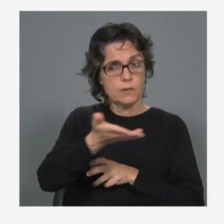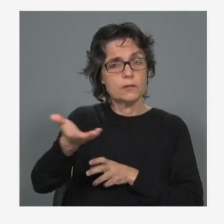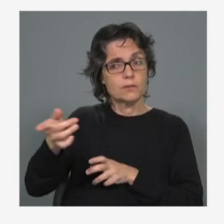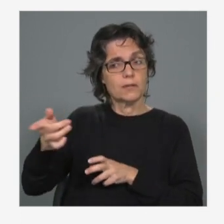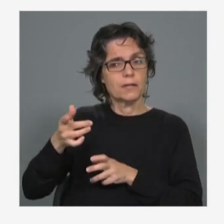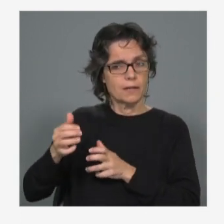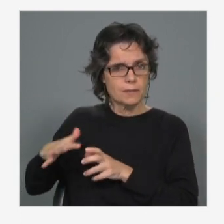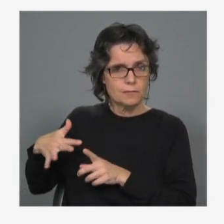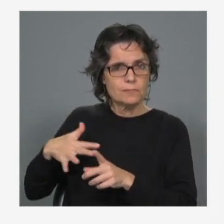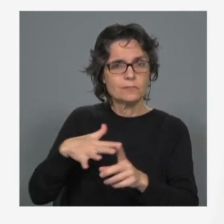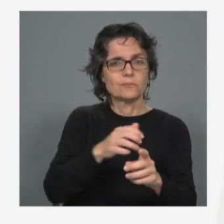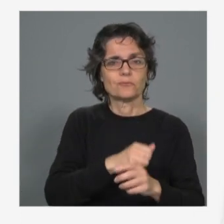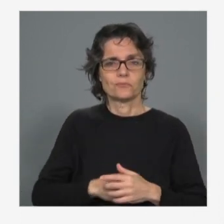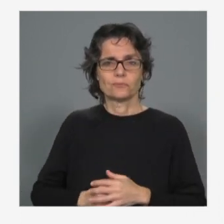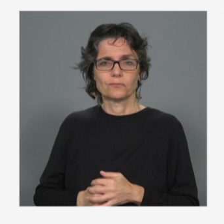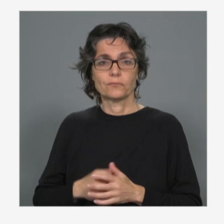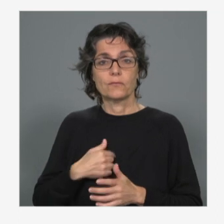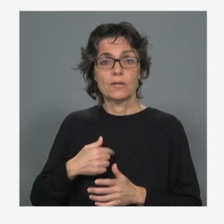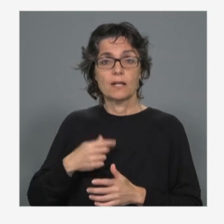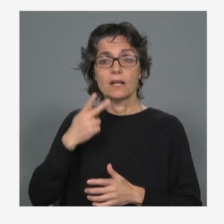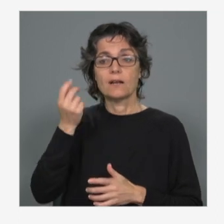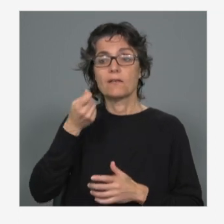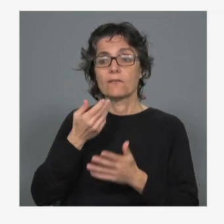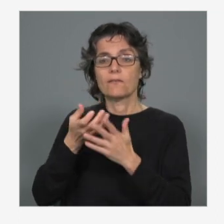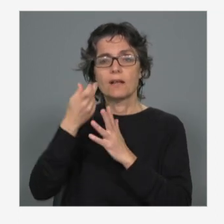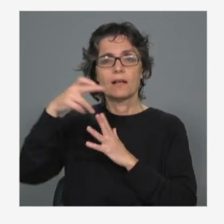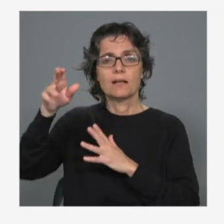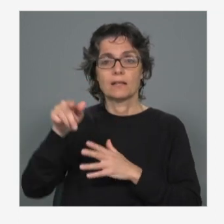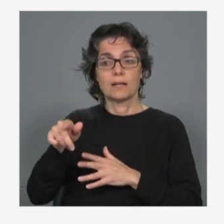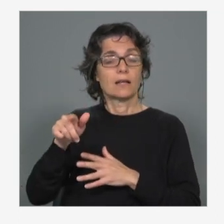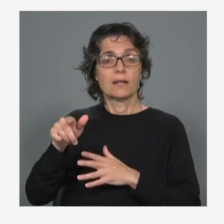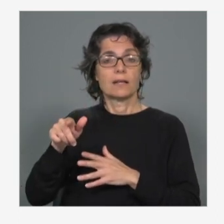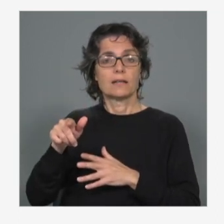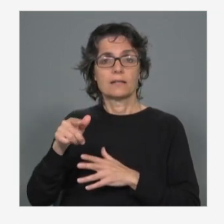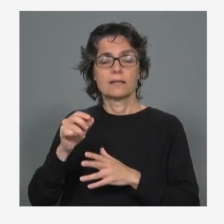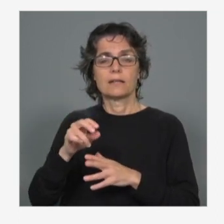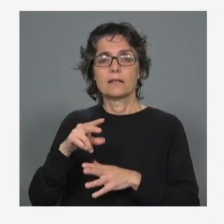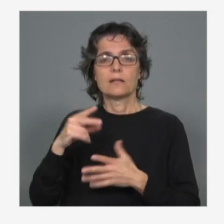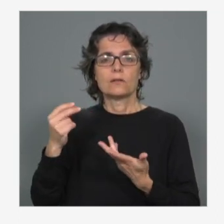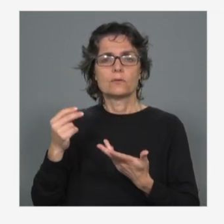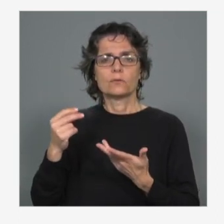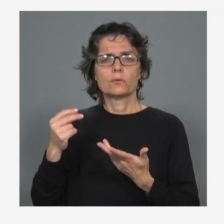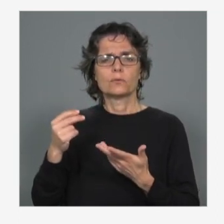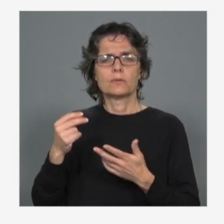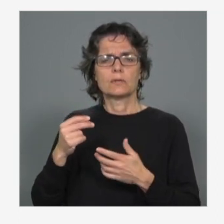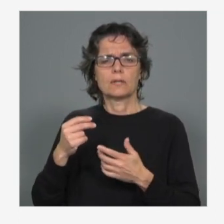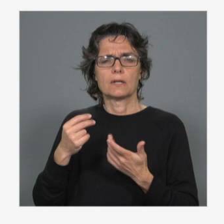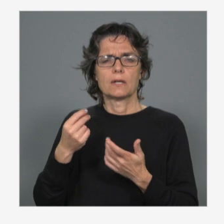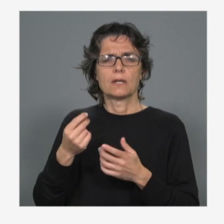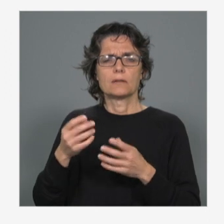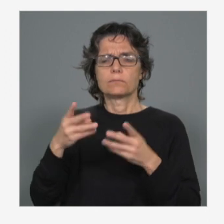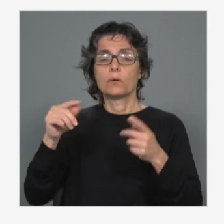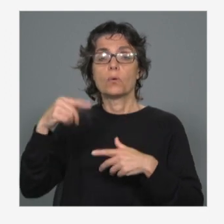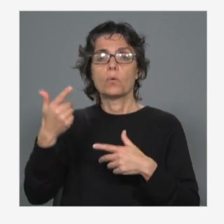elas seguem-me. Eu dou-lhes a vida eterna e nunca hão de perecer e ninguém as arrebatará da minha